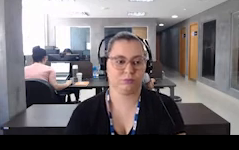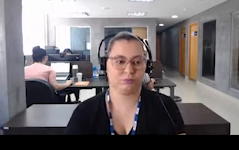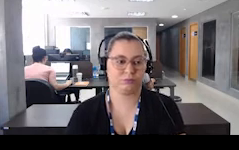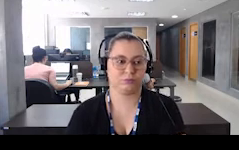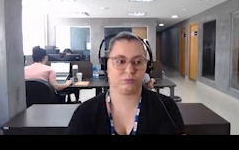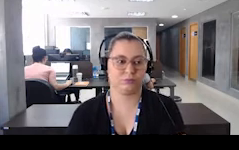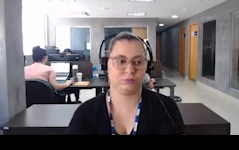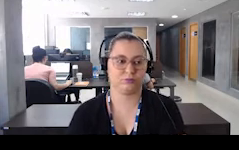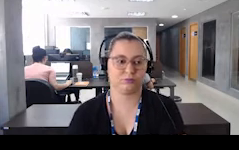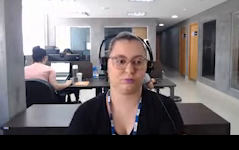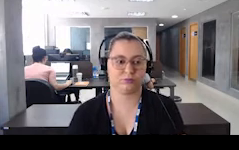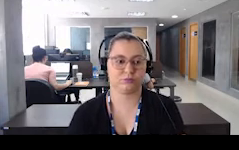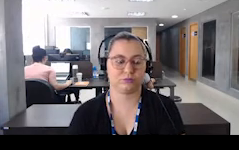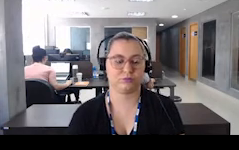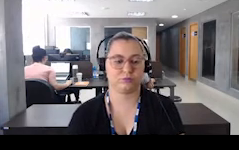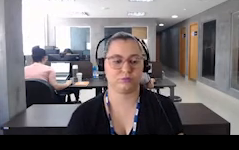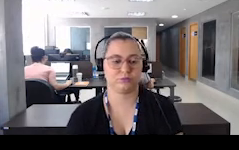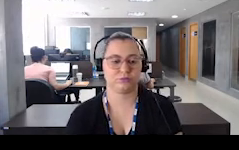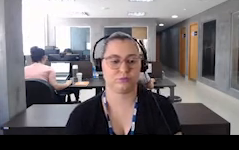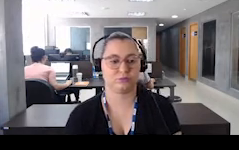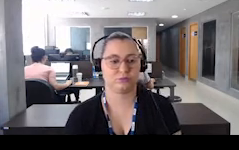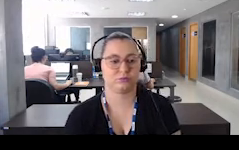e vou colocar aqui também,